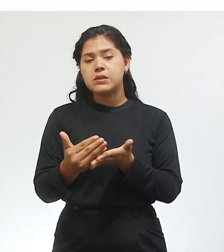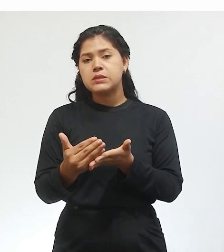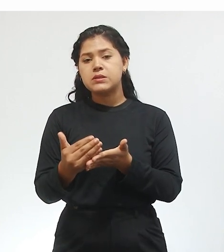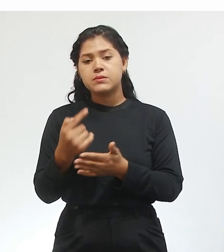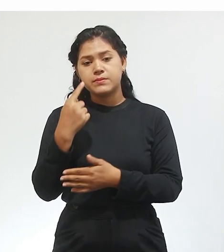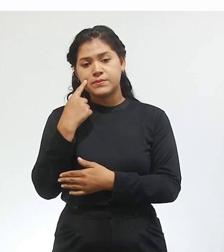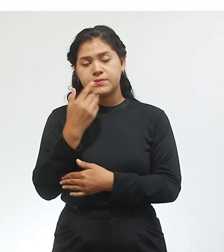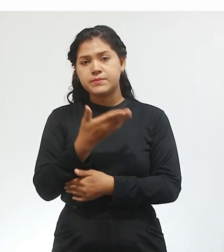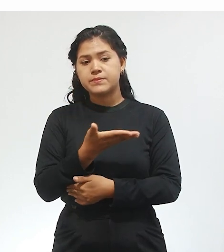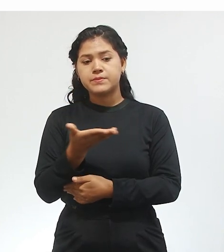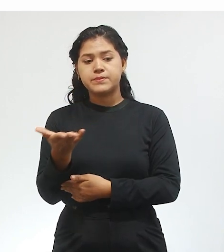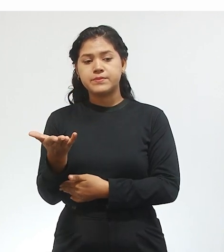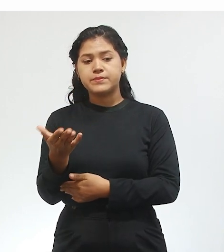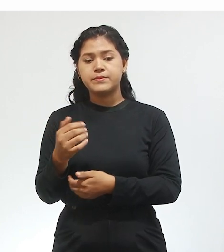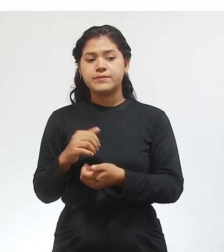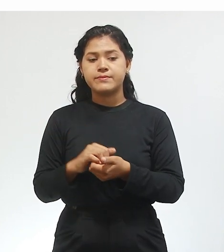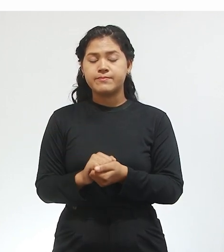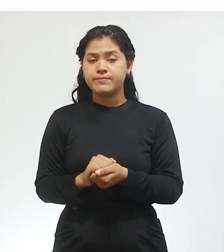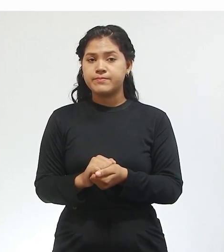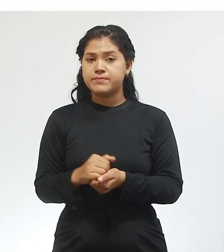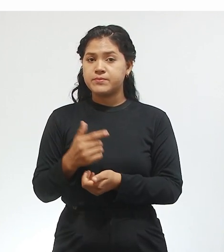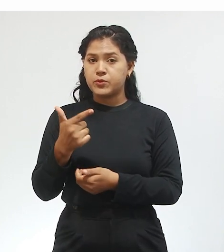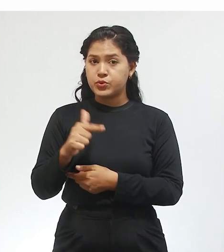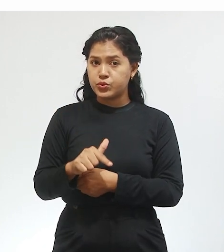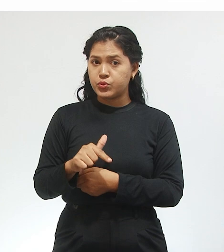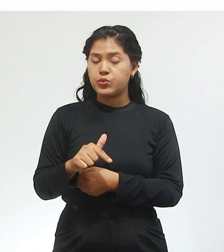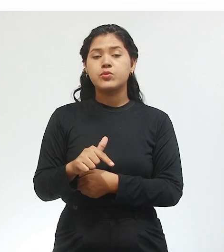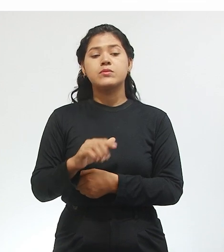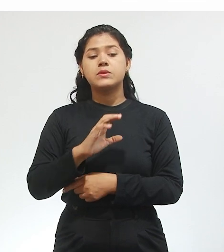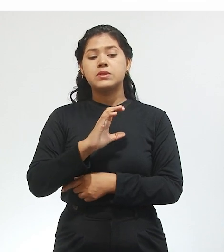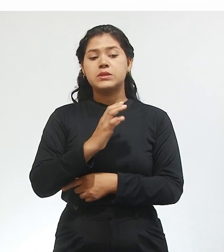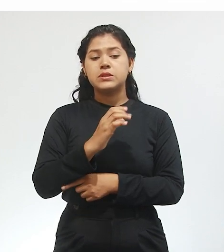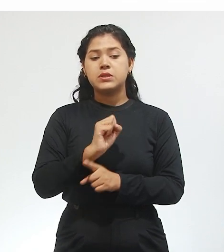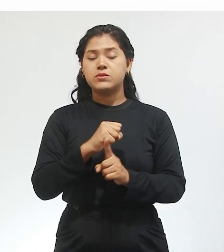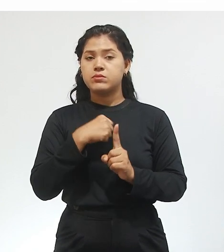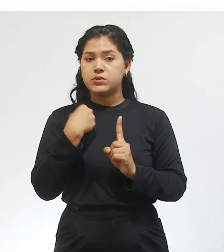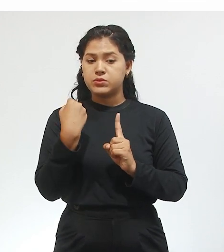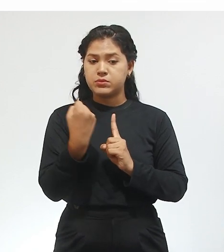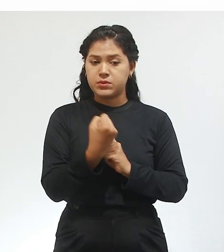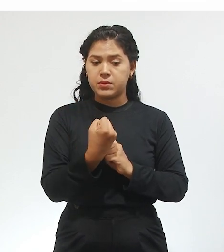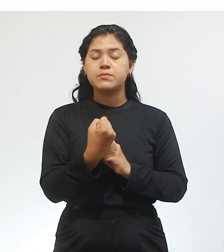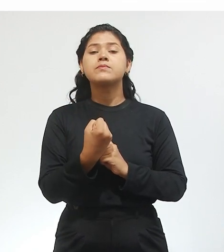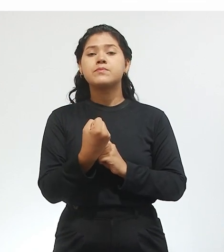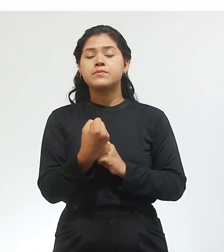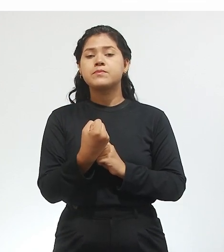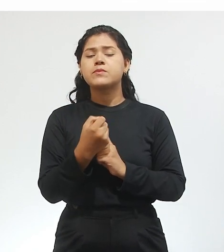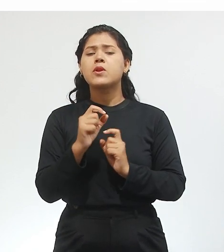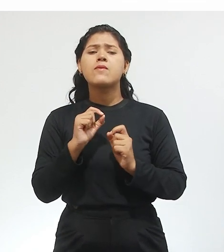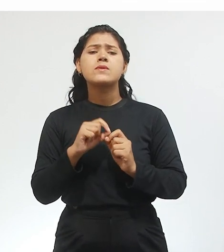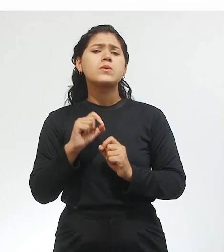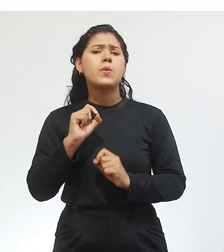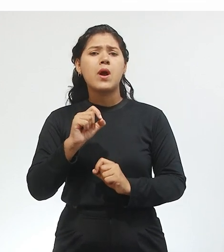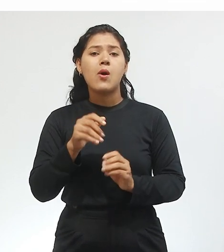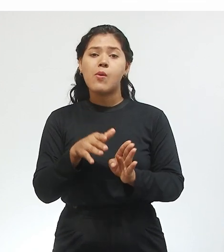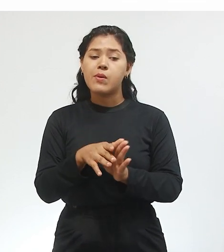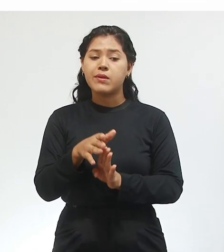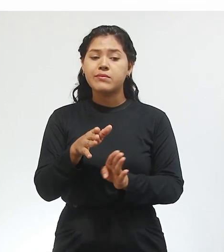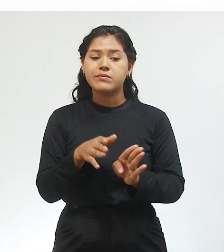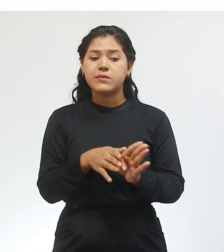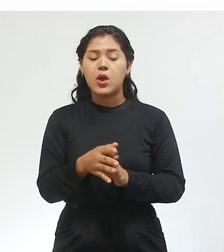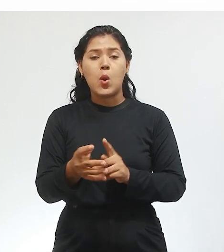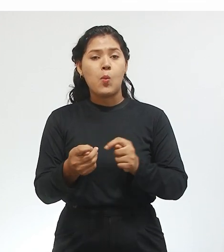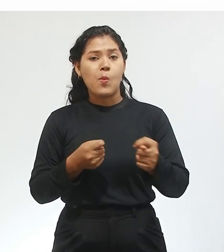só para vocês relembrarem, tá? Olha aqui, novamente no conceito. A contabilidade é uma ciência social, ok. Ela vai fazer o quê? Ela